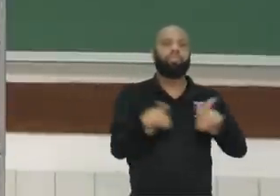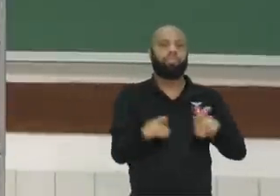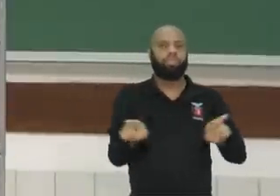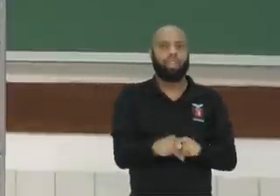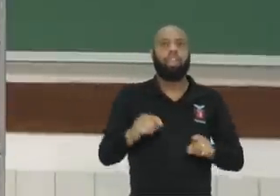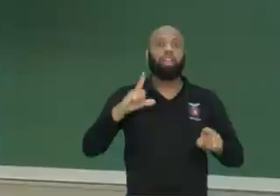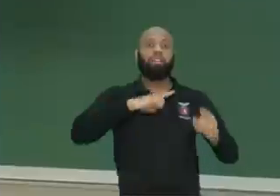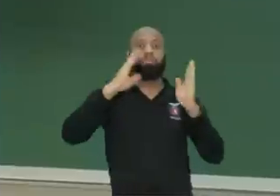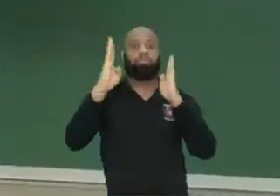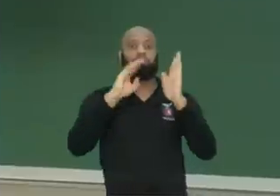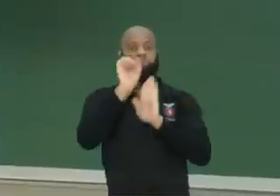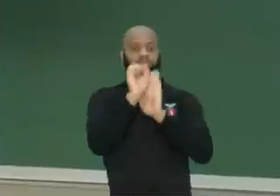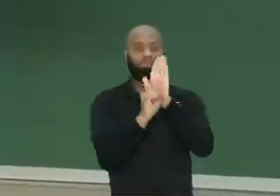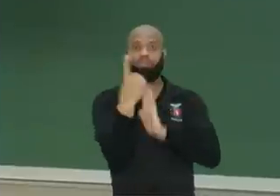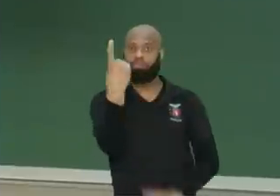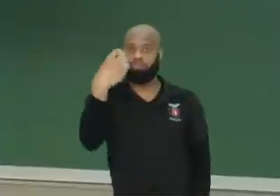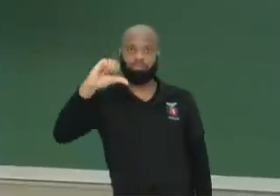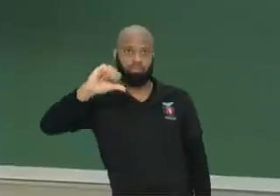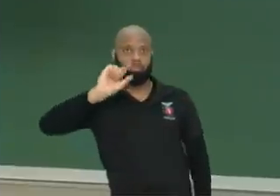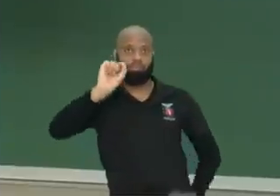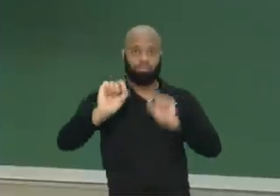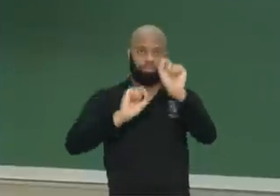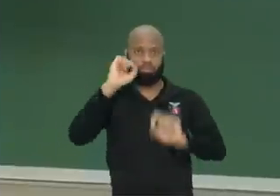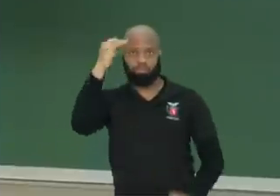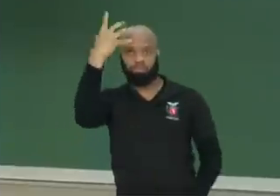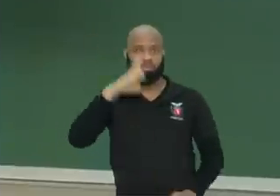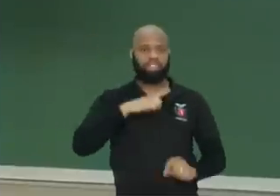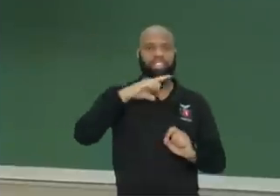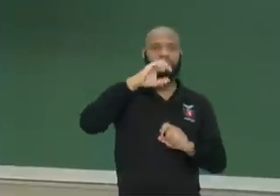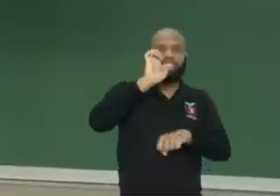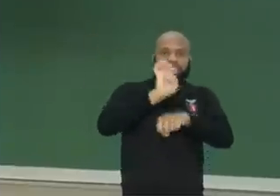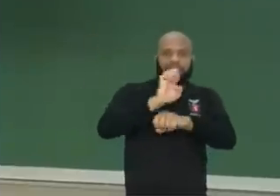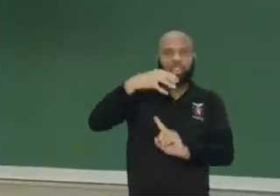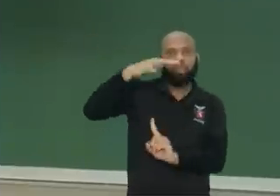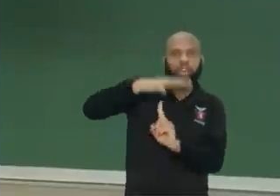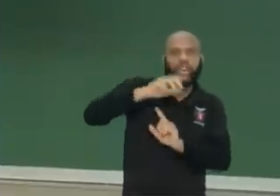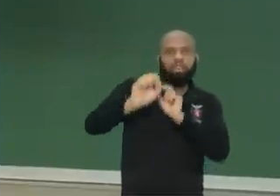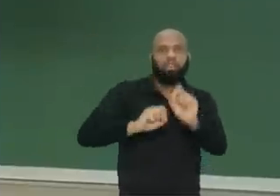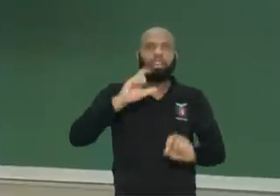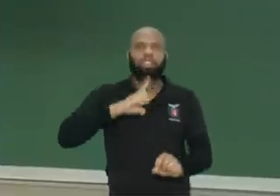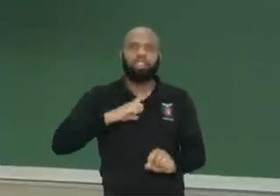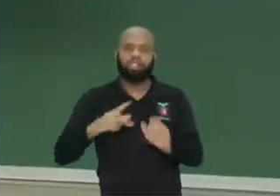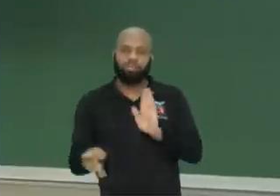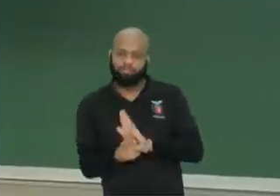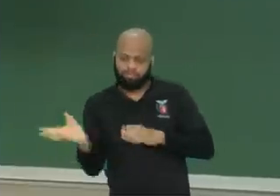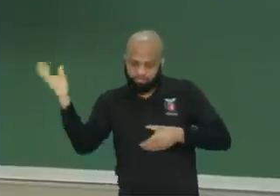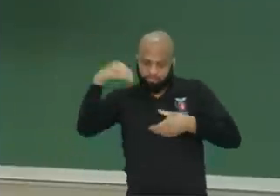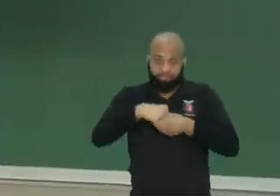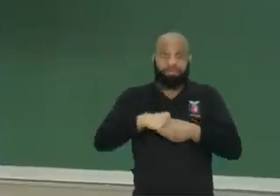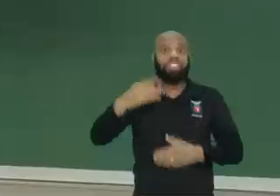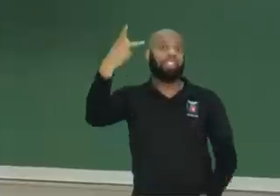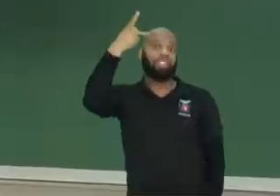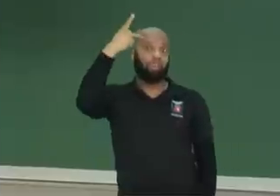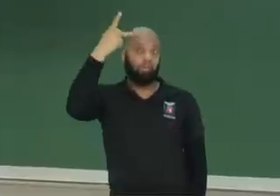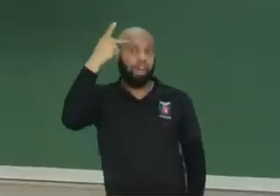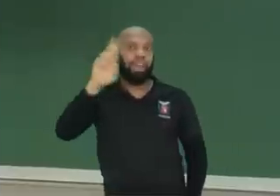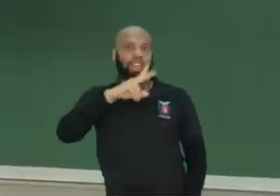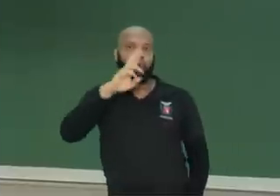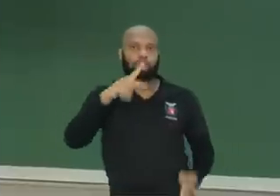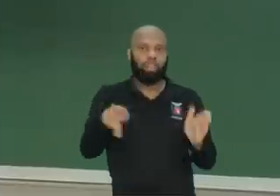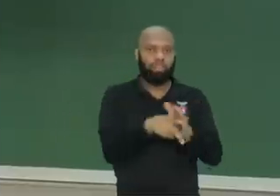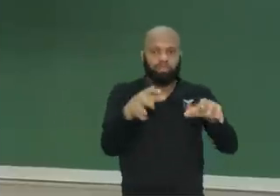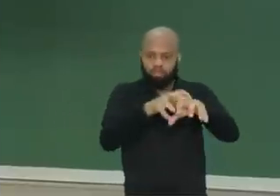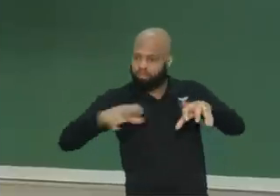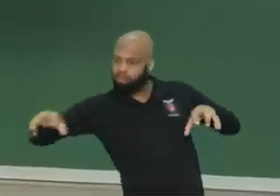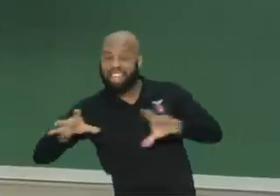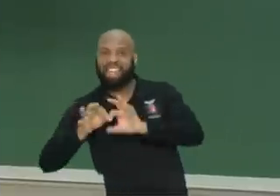E durante o século XIX, o estado do Paraná ele era uma comarca da província de São Paulo. Nós não éramos um